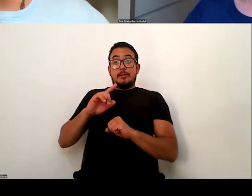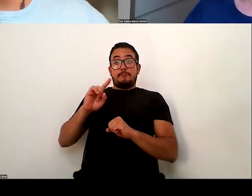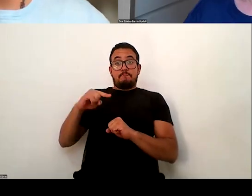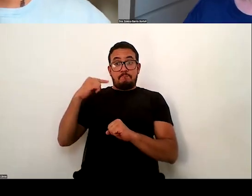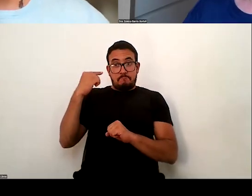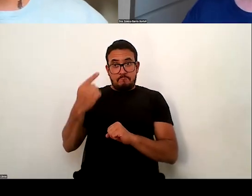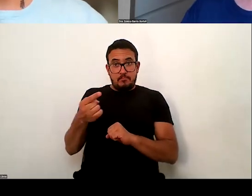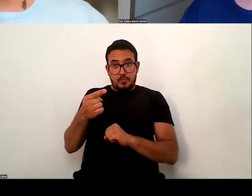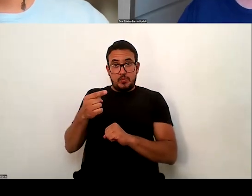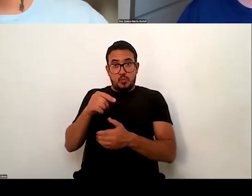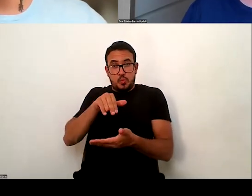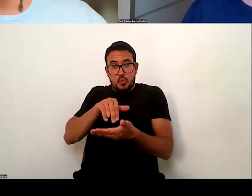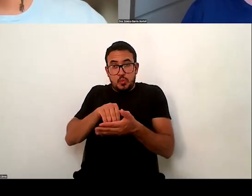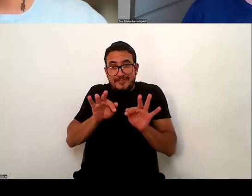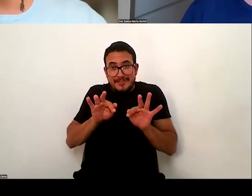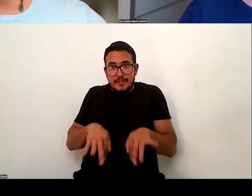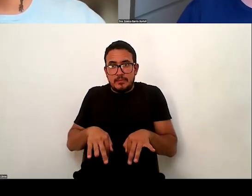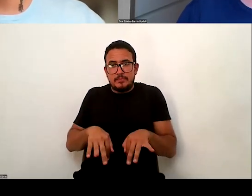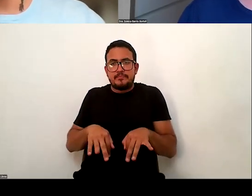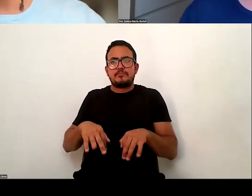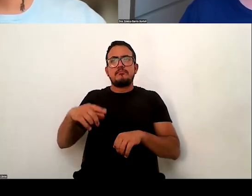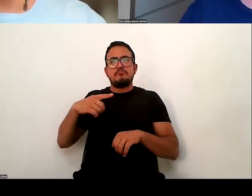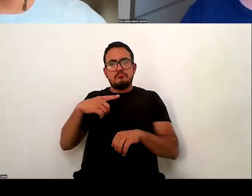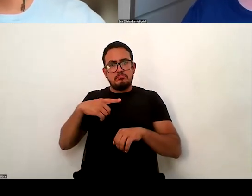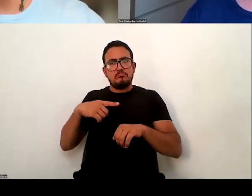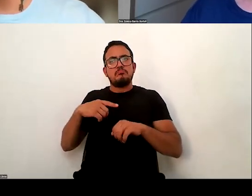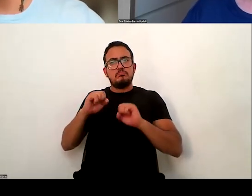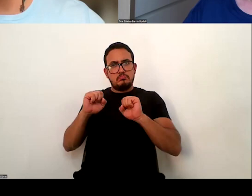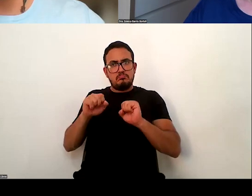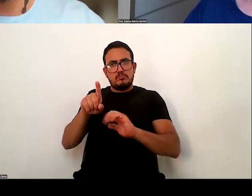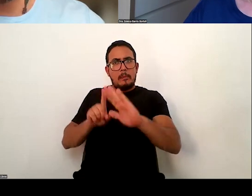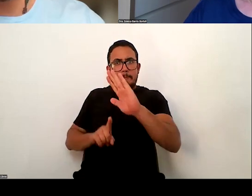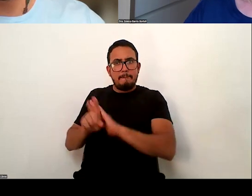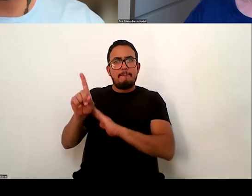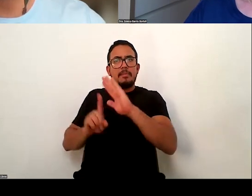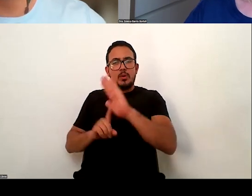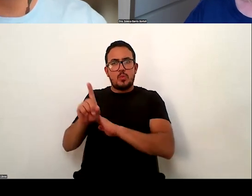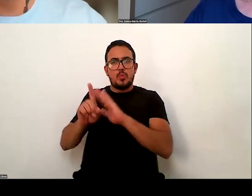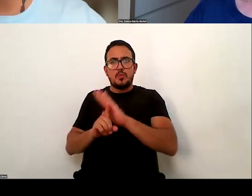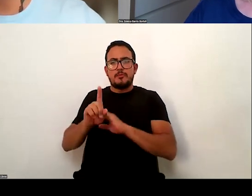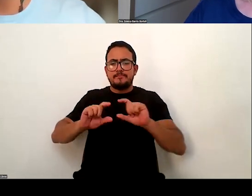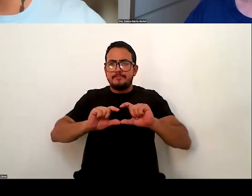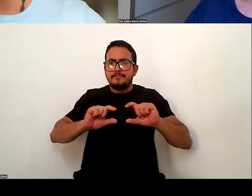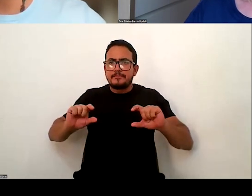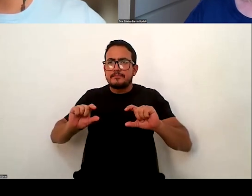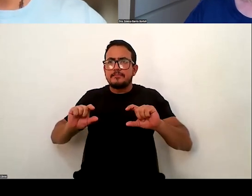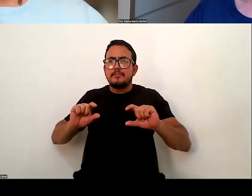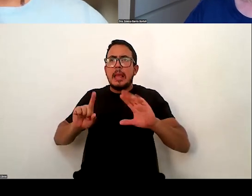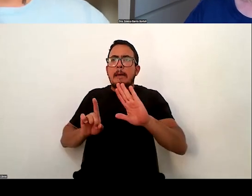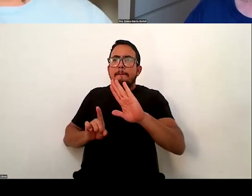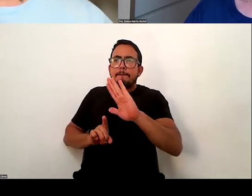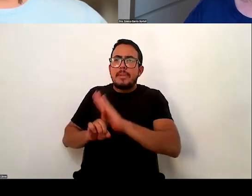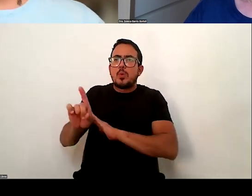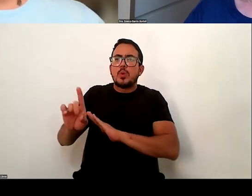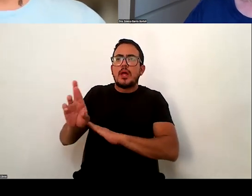no final, eu peço que vocês coloquem ali no perguntas e respostas. Eu acho que ele deve estar como QIA ou perguntas e respostas, alguma coisa assim.